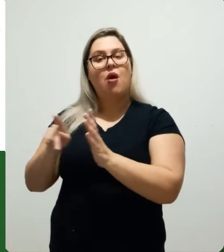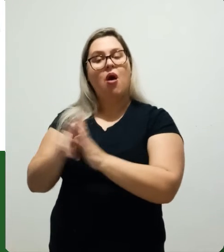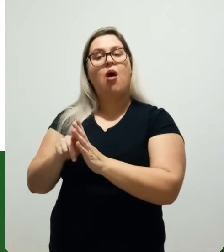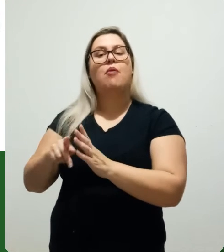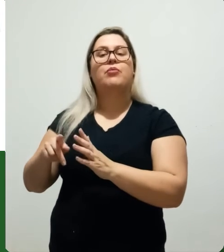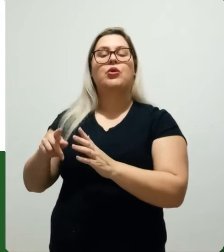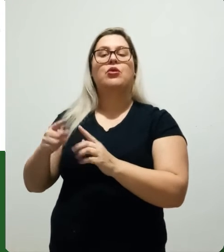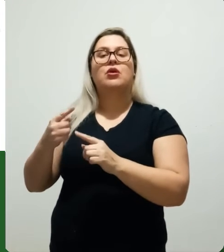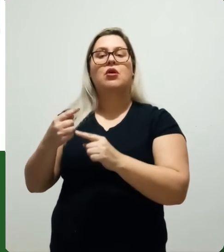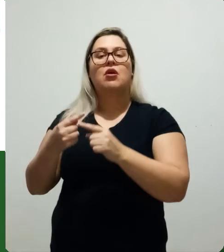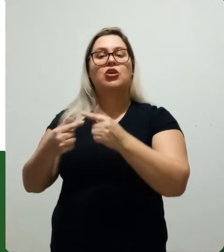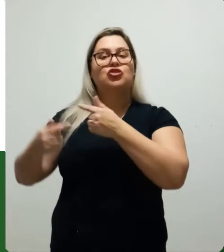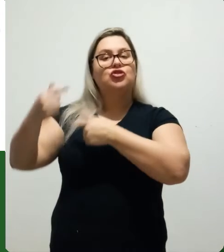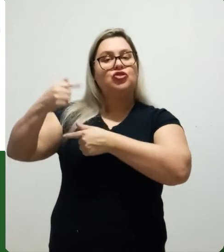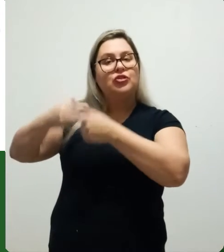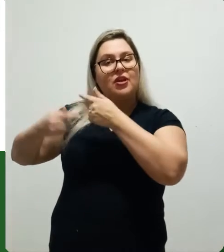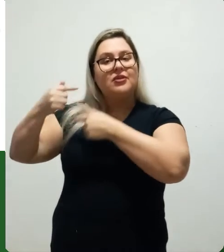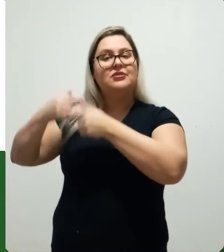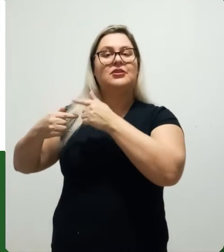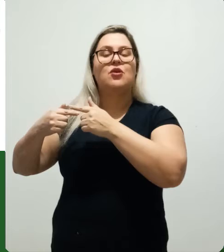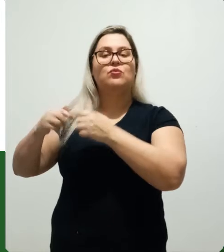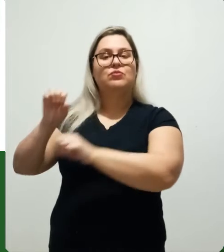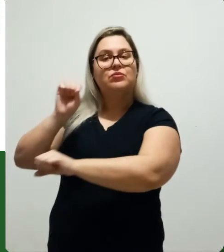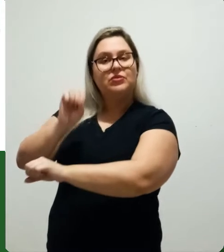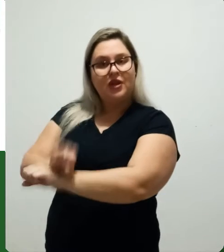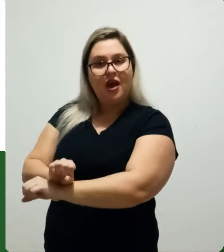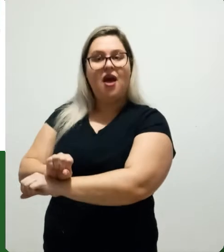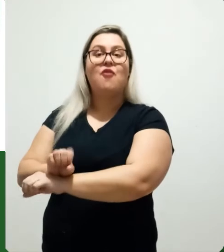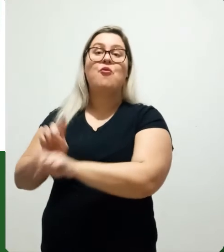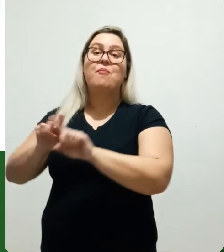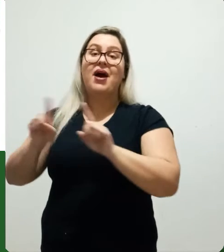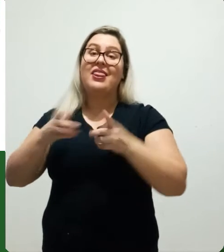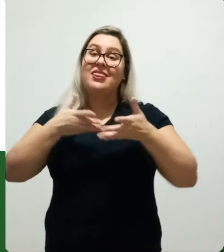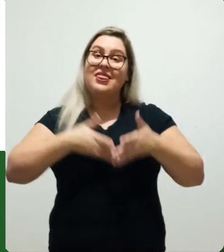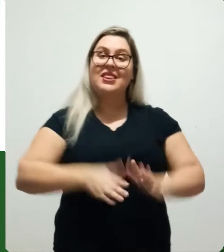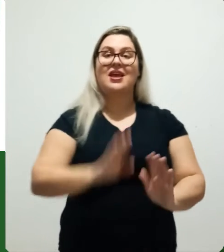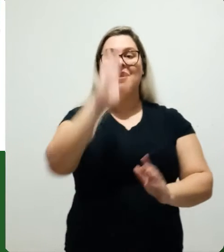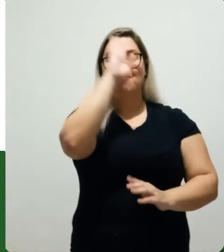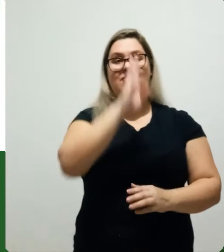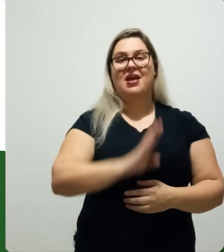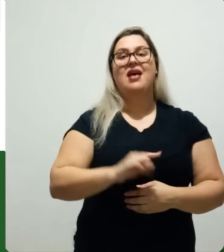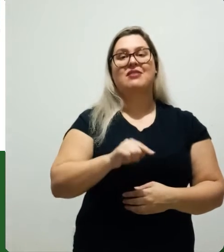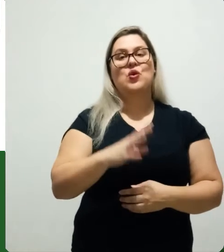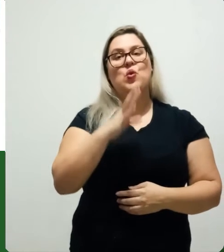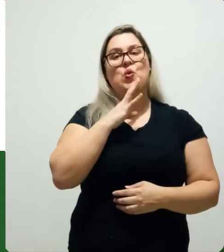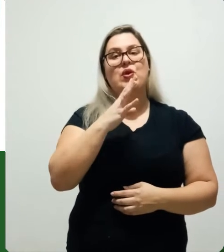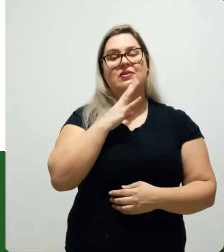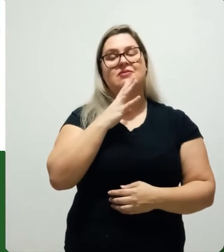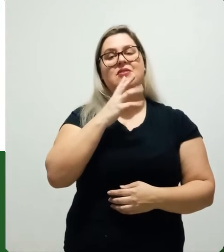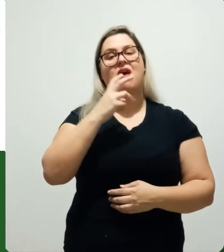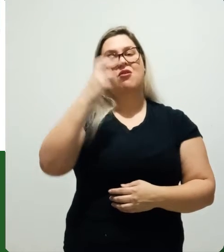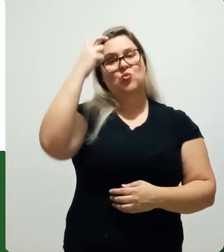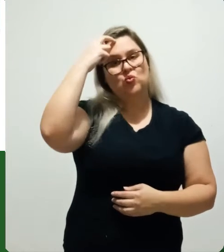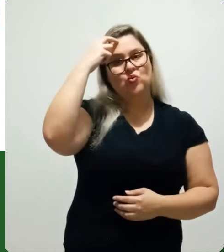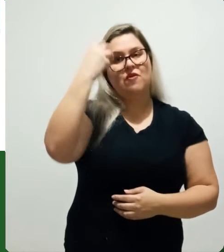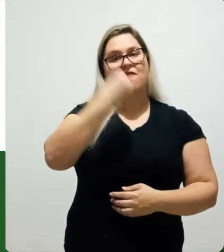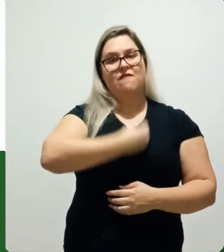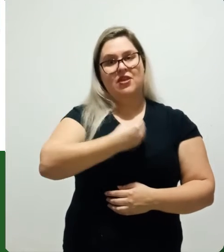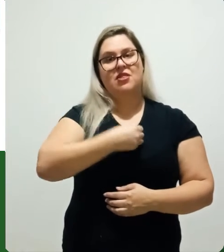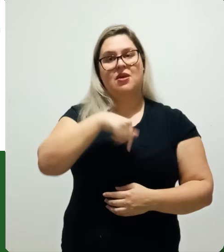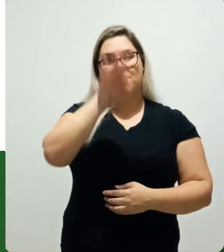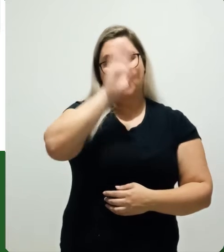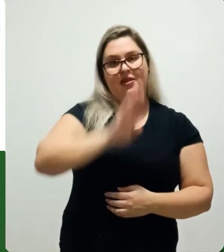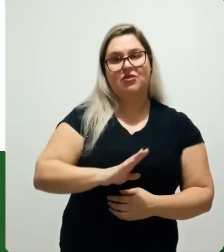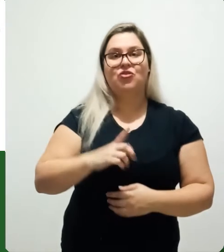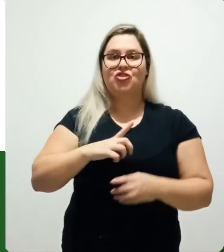pessoas descendentes de escravos que já tinham nascido aqui e que, portanto, tinham um conhecimento cultural e da vida muito maior da situação brasileira.